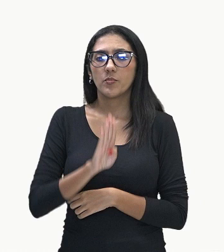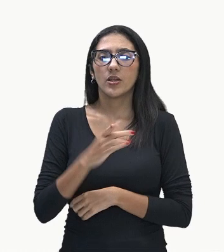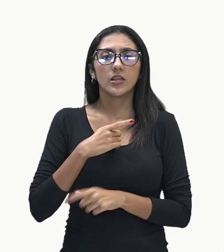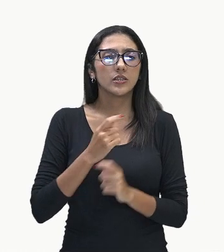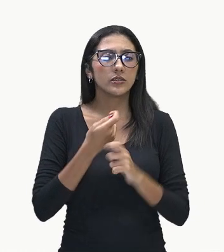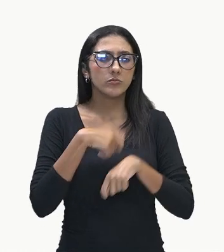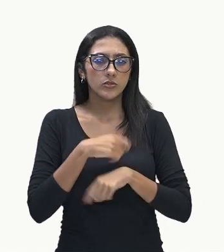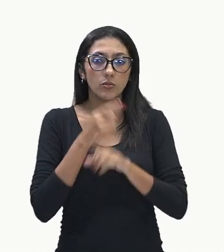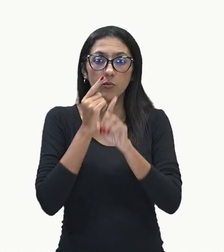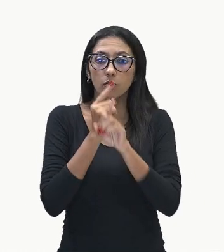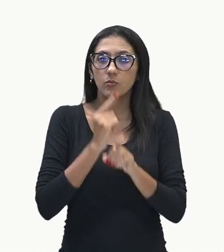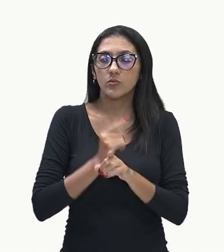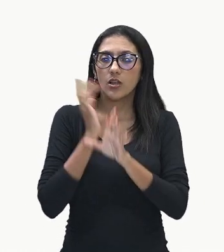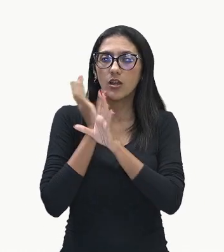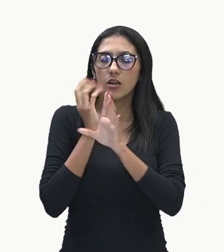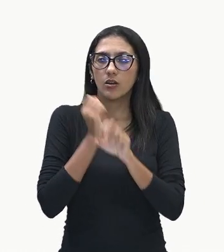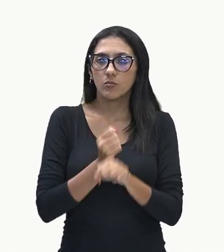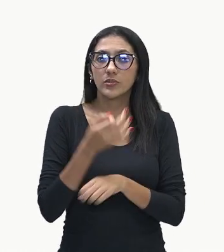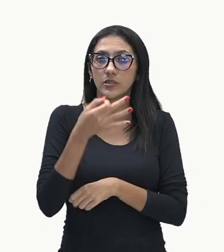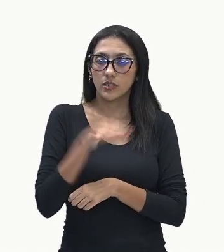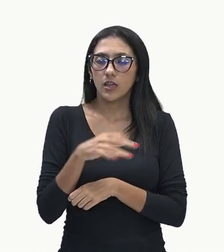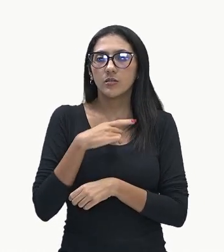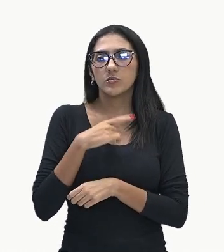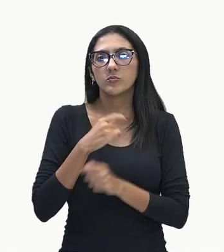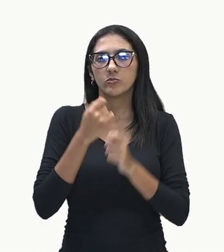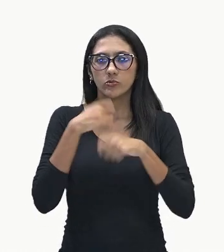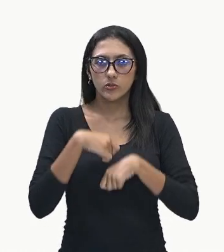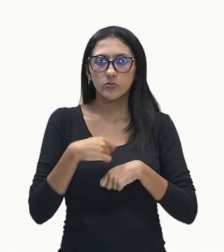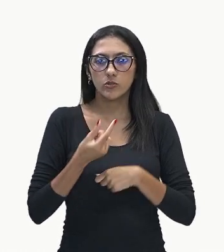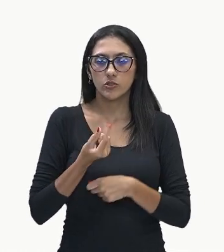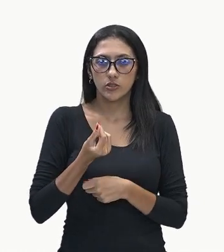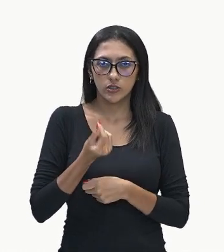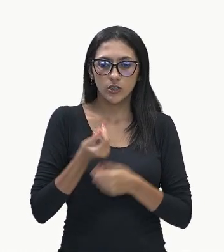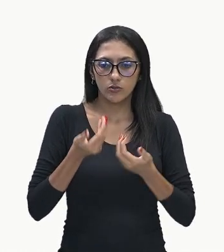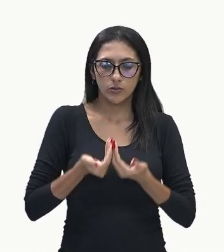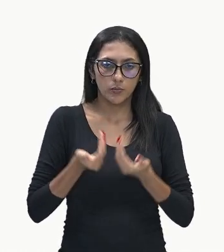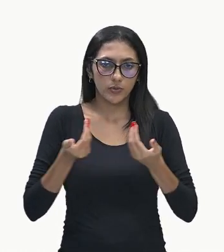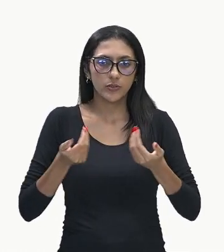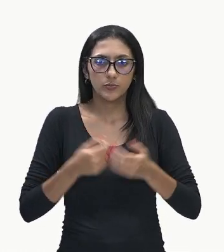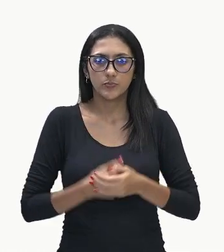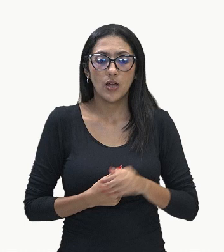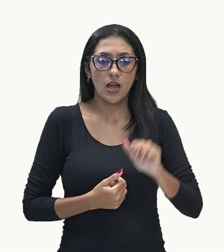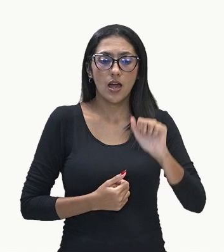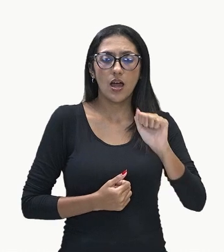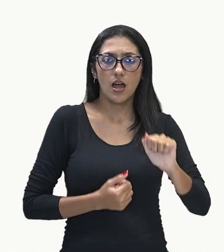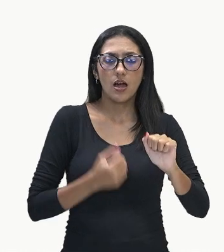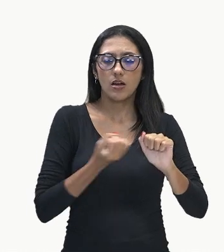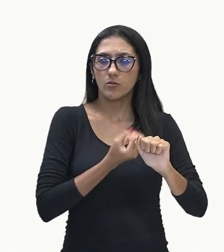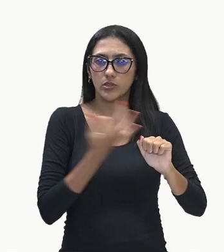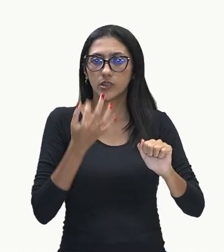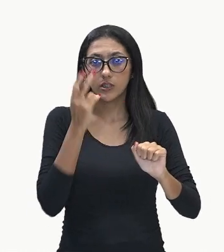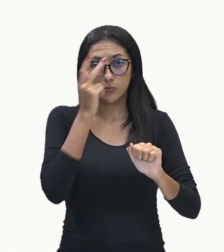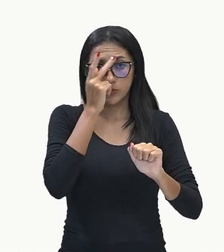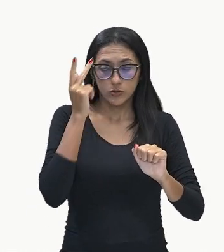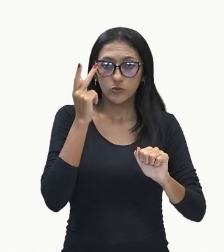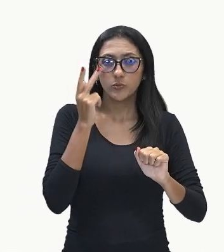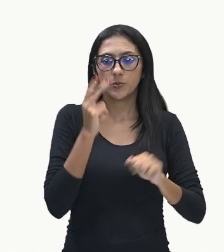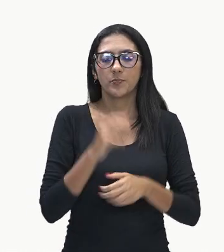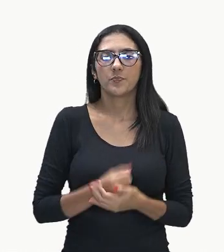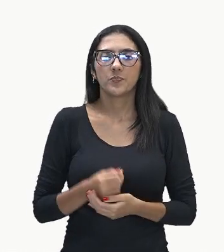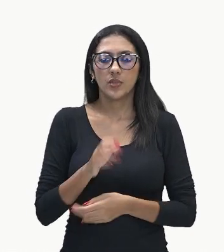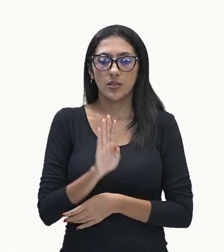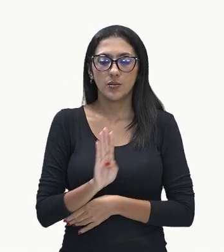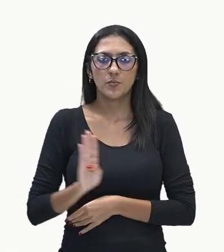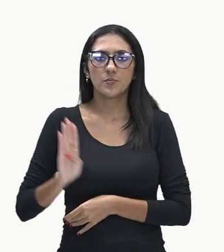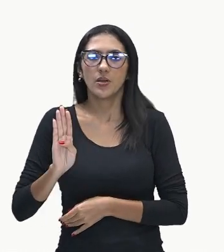encontrar a quantidade que cada pessoa recebe, onde A é o número de partes e B é a quantidade